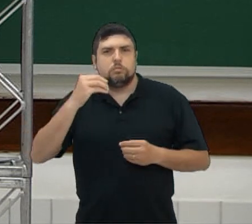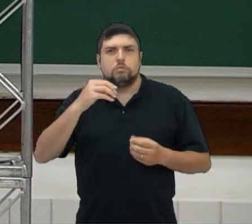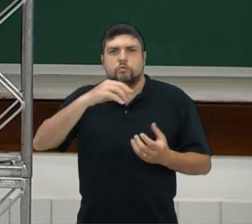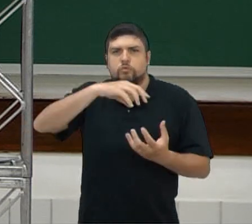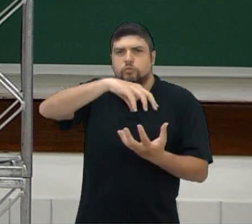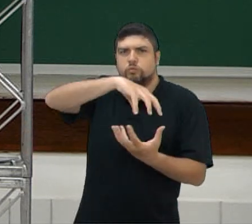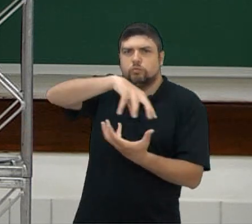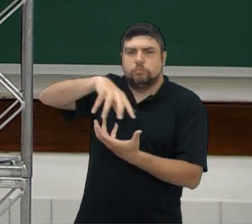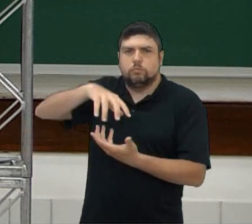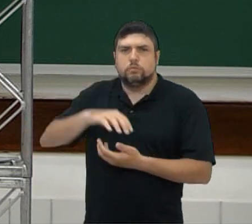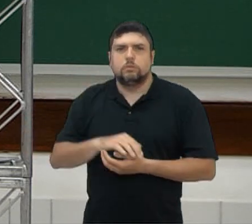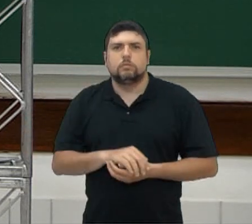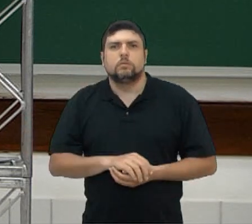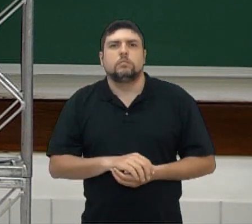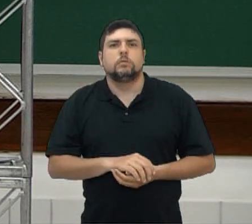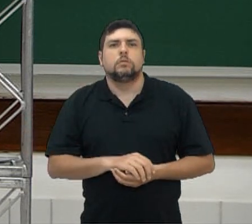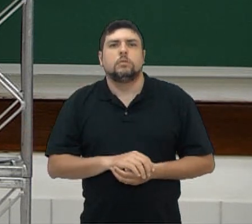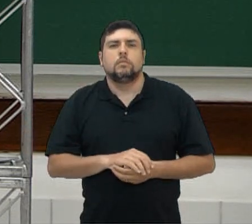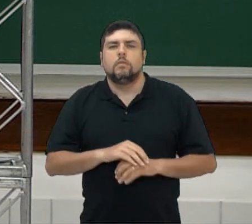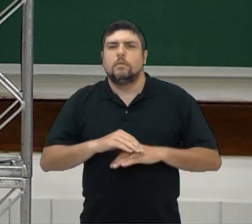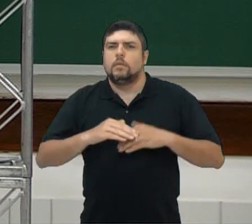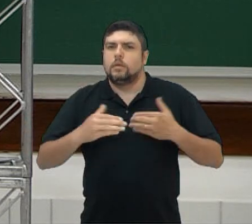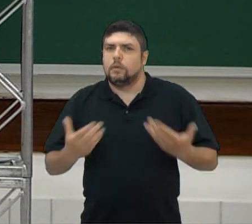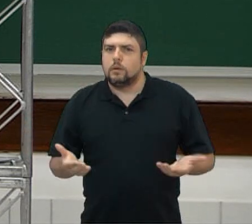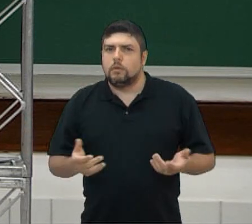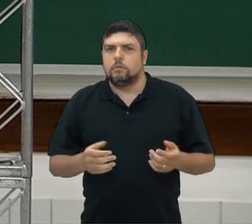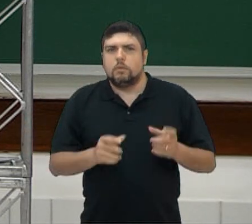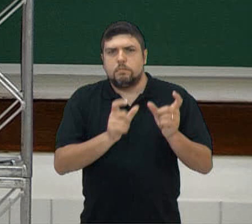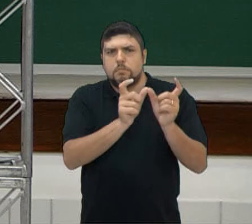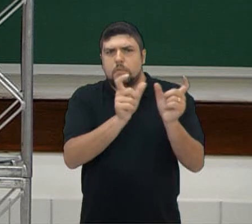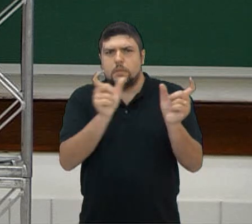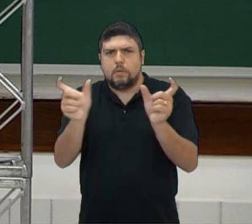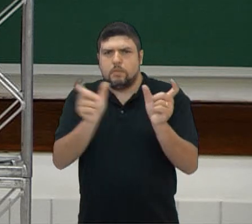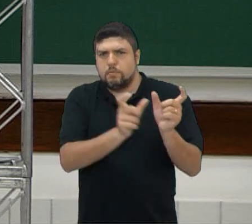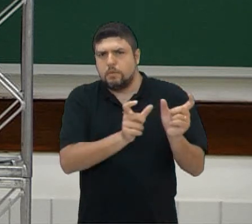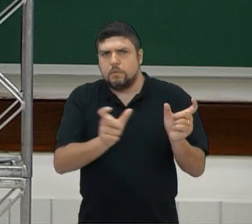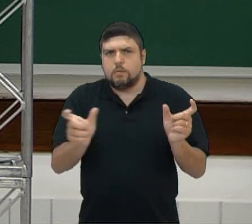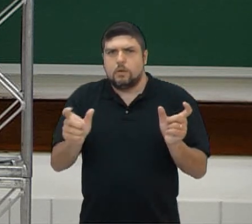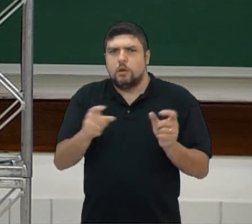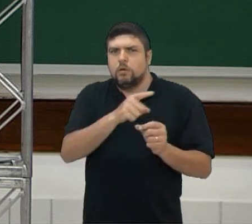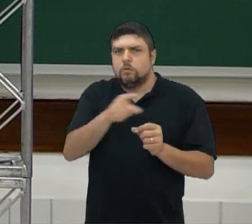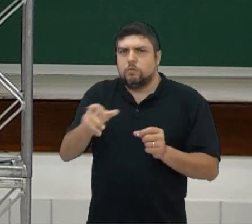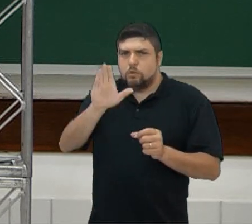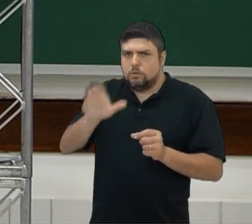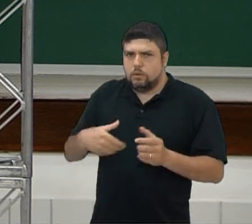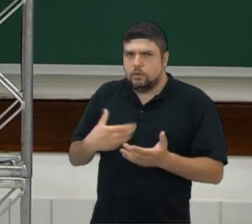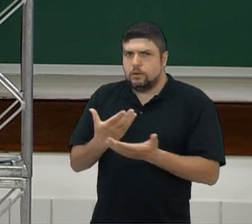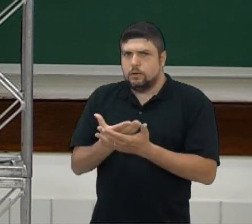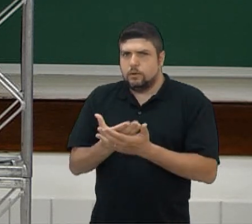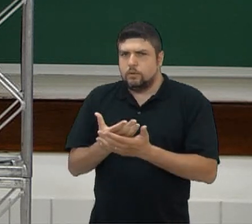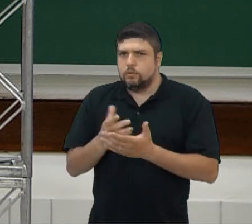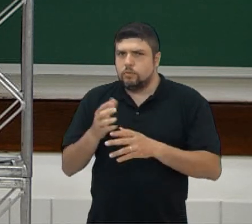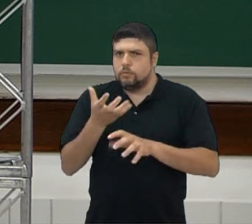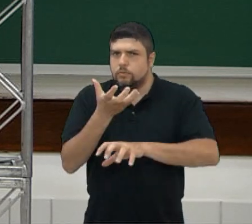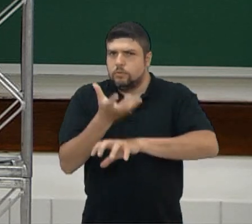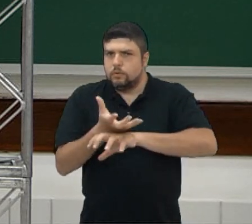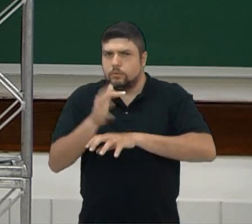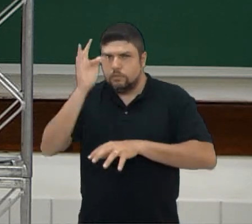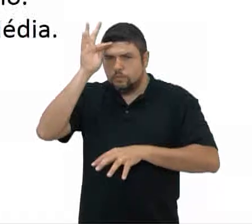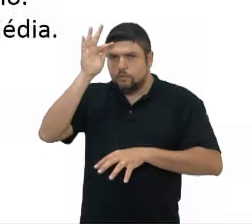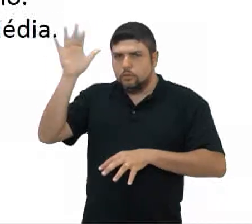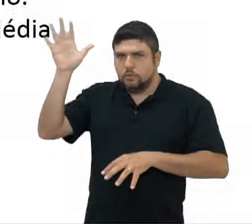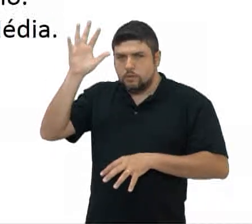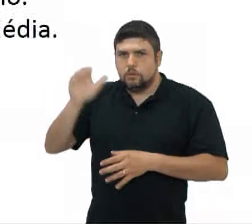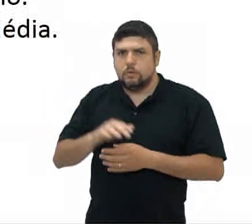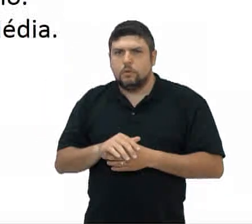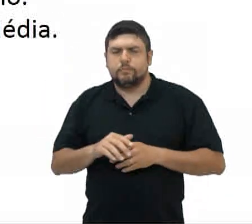Então, os outros termos, descobri que vocês já estão estudando essas coisas na filosofia agora, então os outros